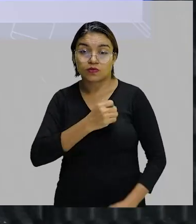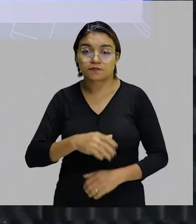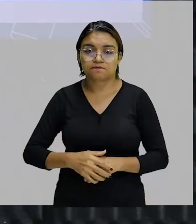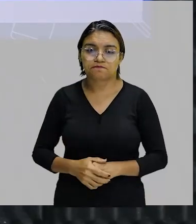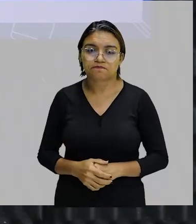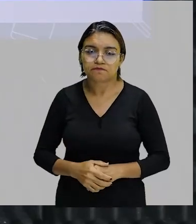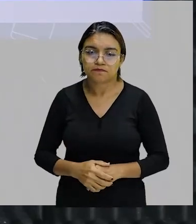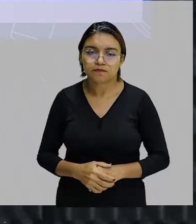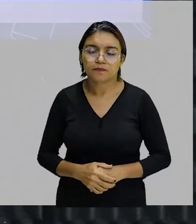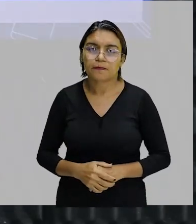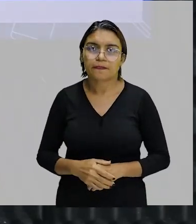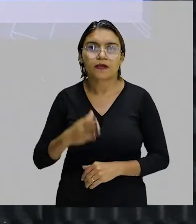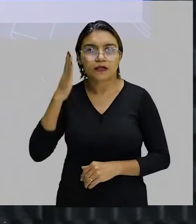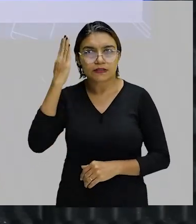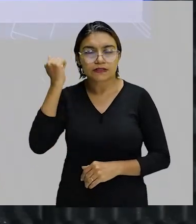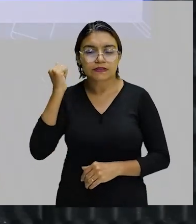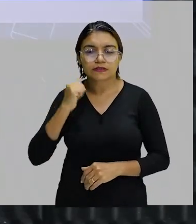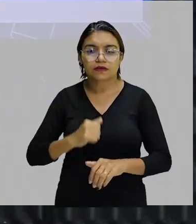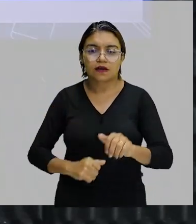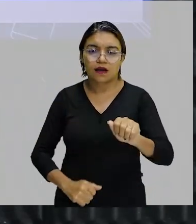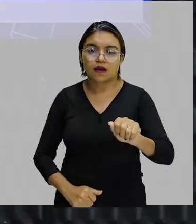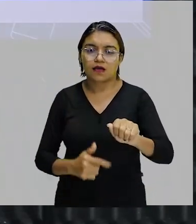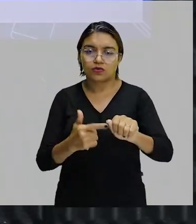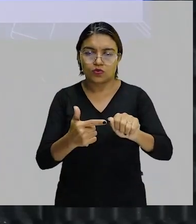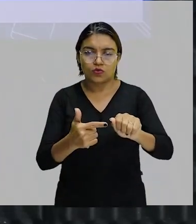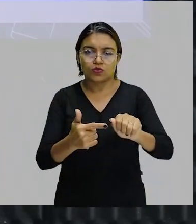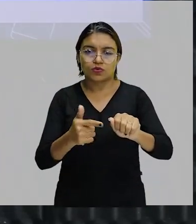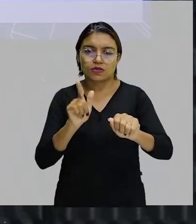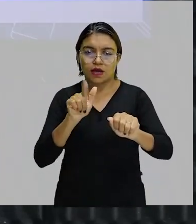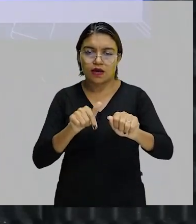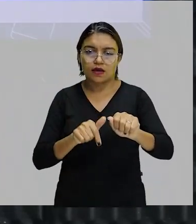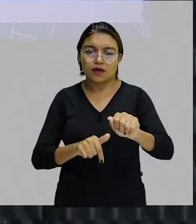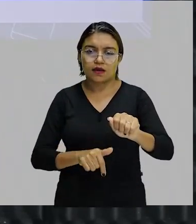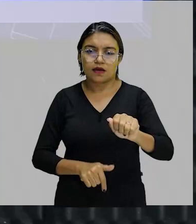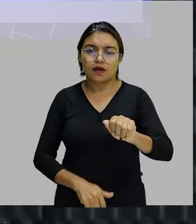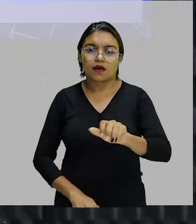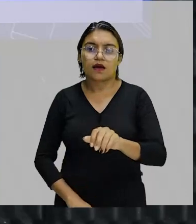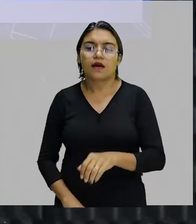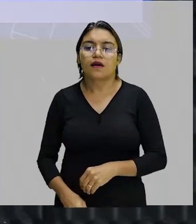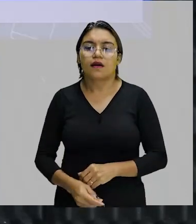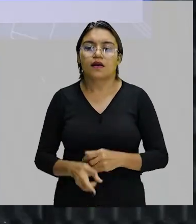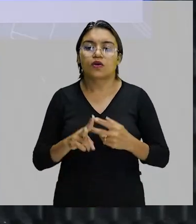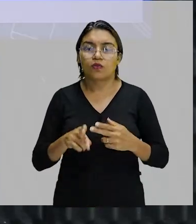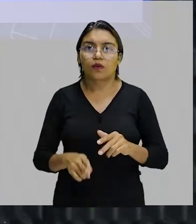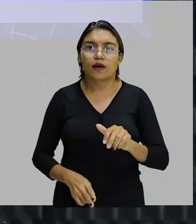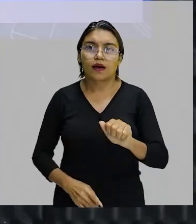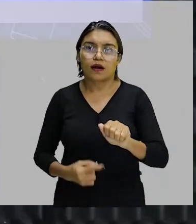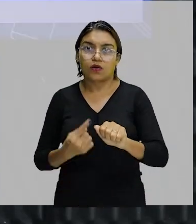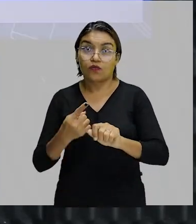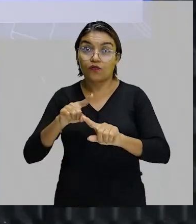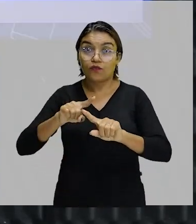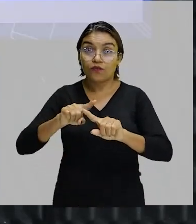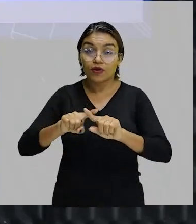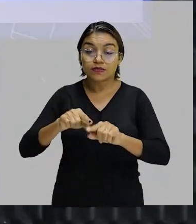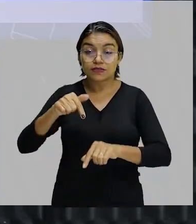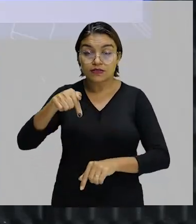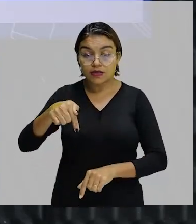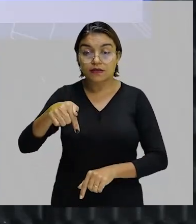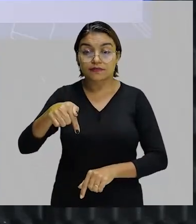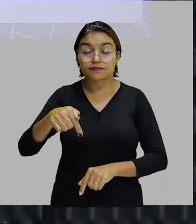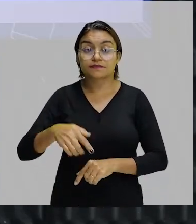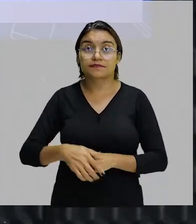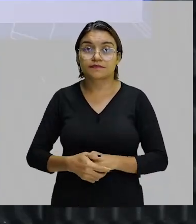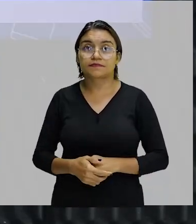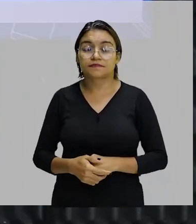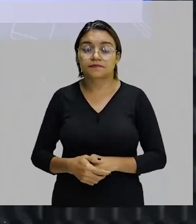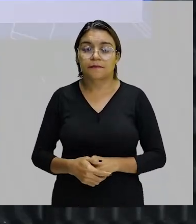só. Eu já sei quem é A2, né? Ora, A2 é A1 vezes Q. Eu já sei quem é o Q, tenho A2 e agora eu